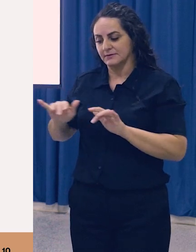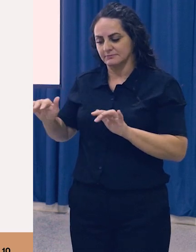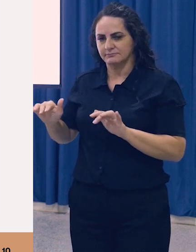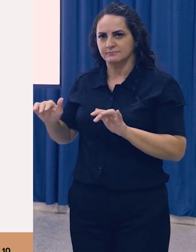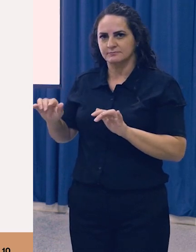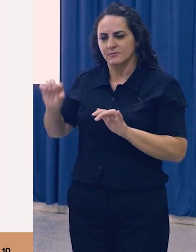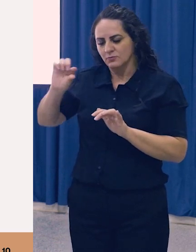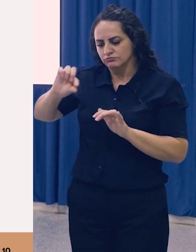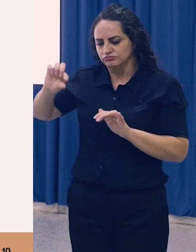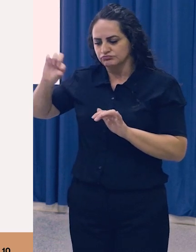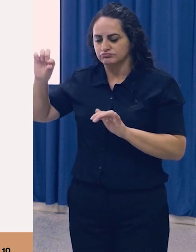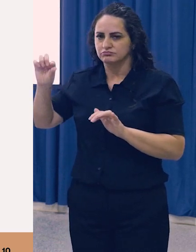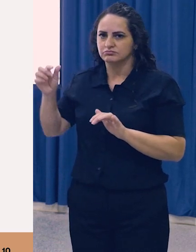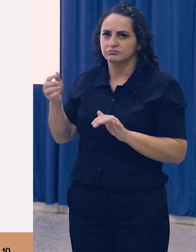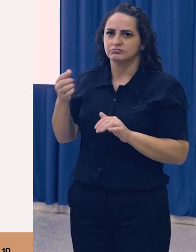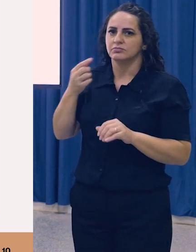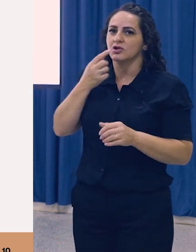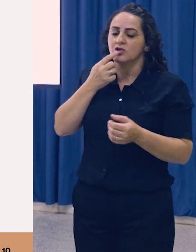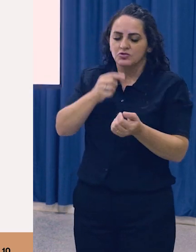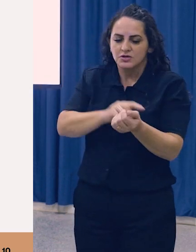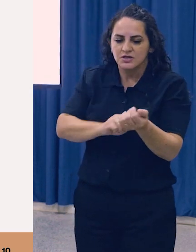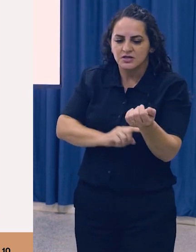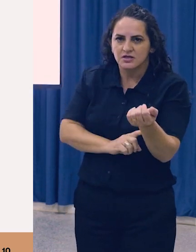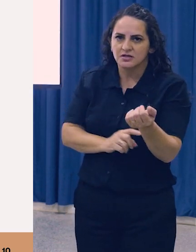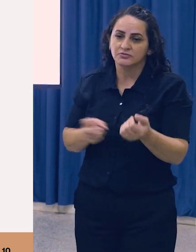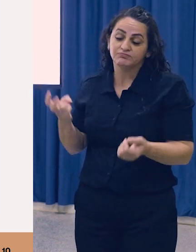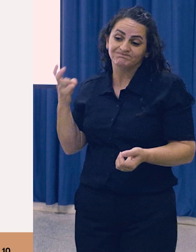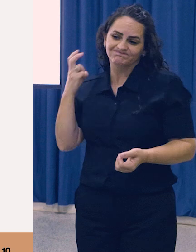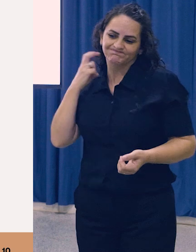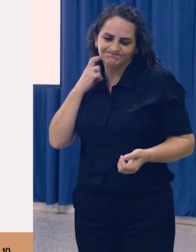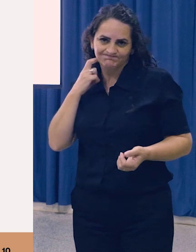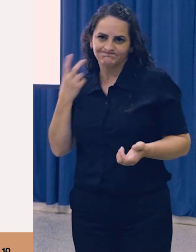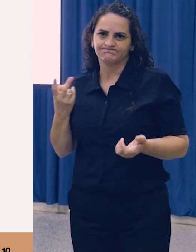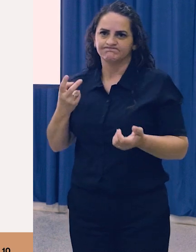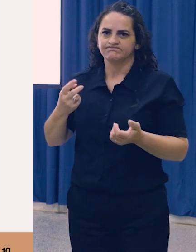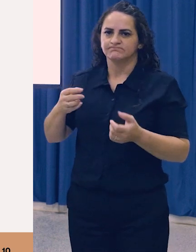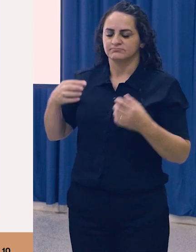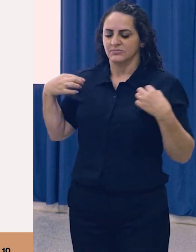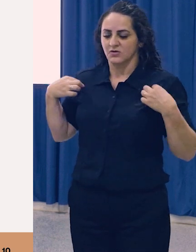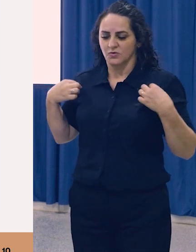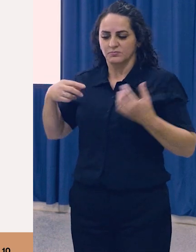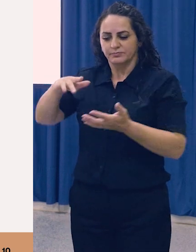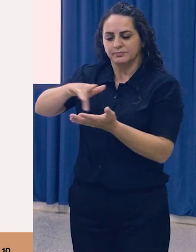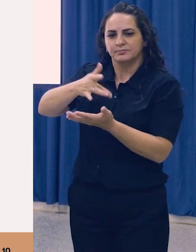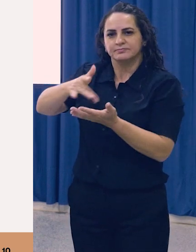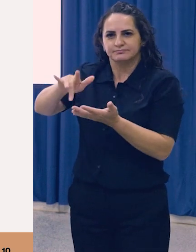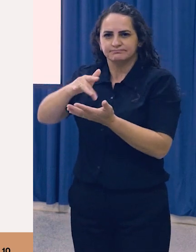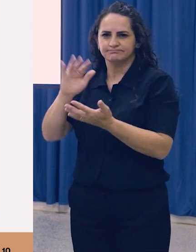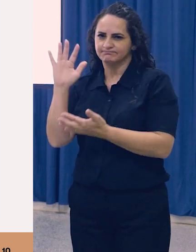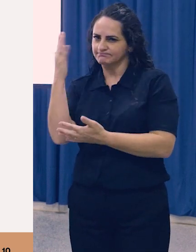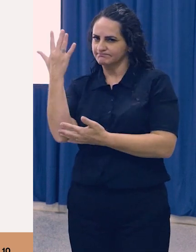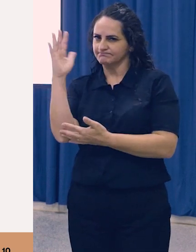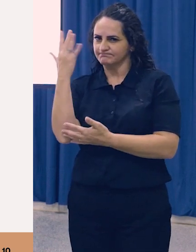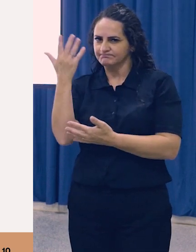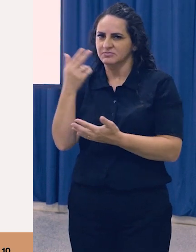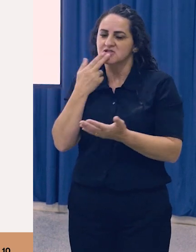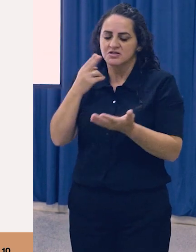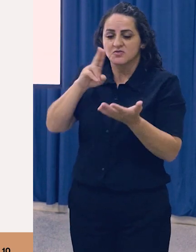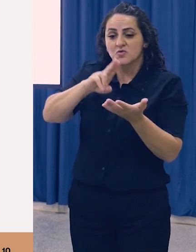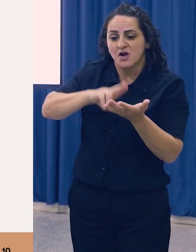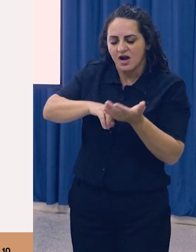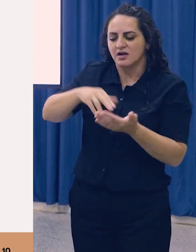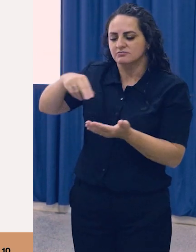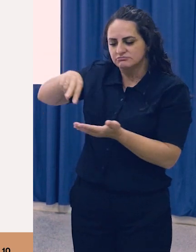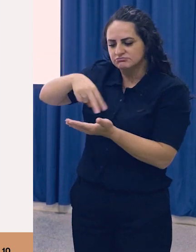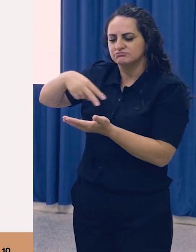partitura, sangue, presas de vampiros, sapatilhas, roupas de balé, espelhos, carta, a